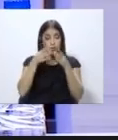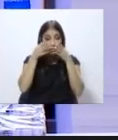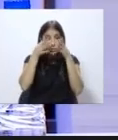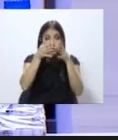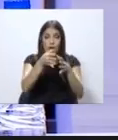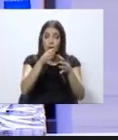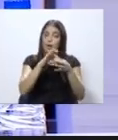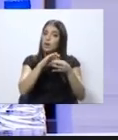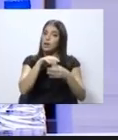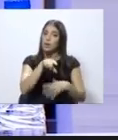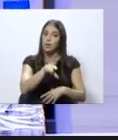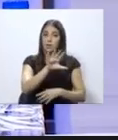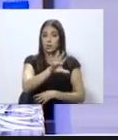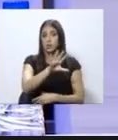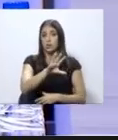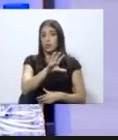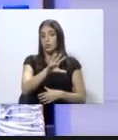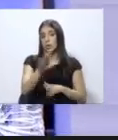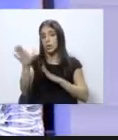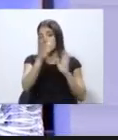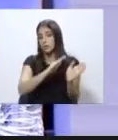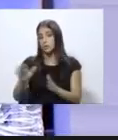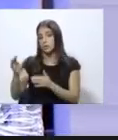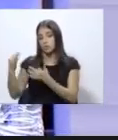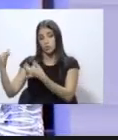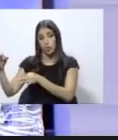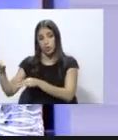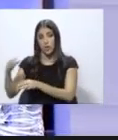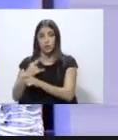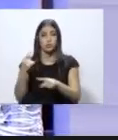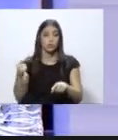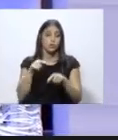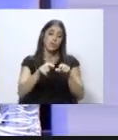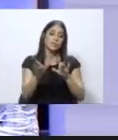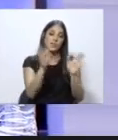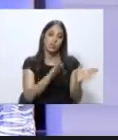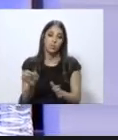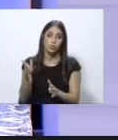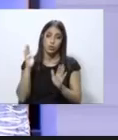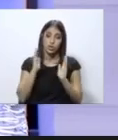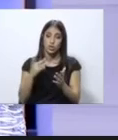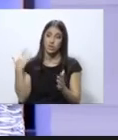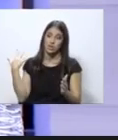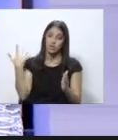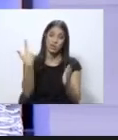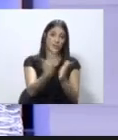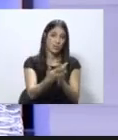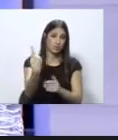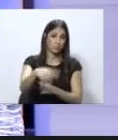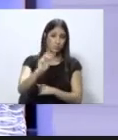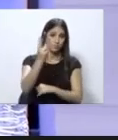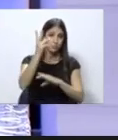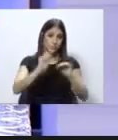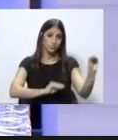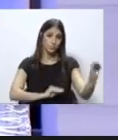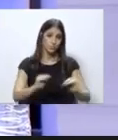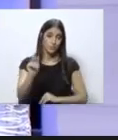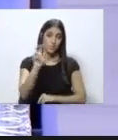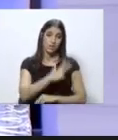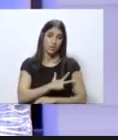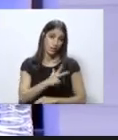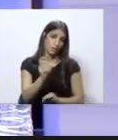do que nas edições ditas normais, porque nesta altura já deveria ter havido dois jogos da Liga dos Campeões. Portanto, nós vamos